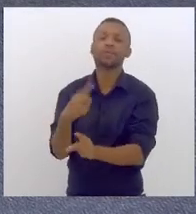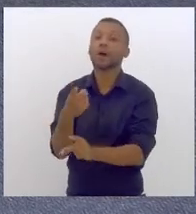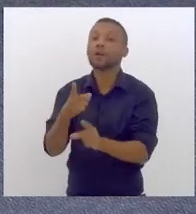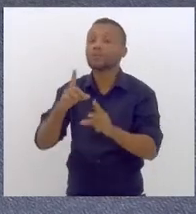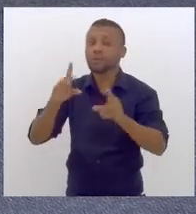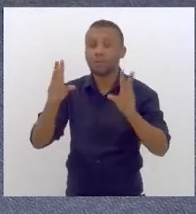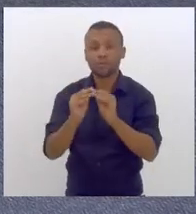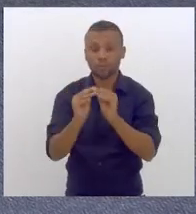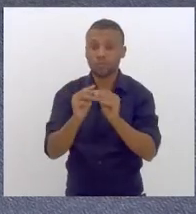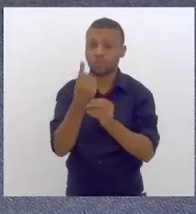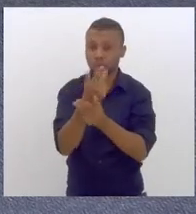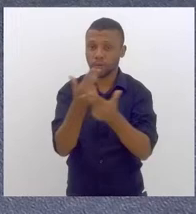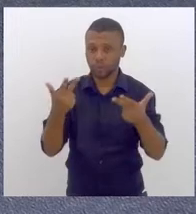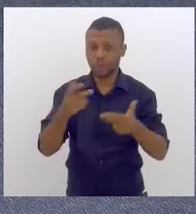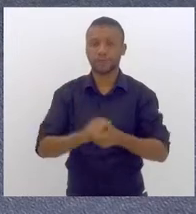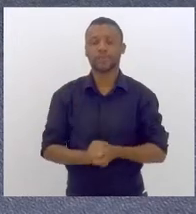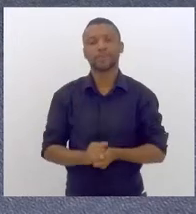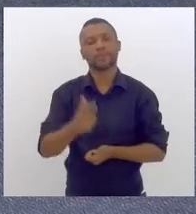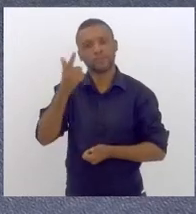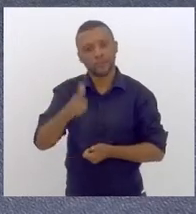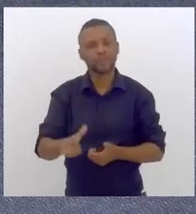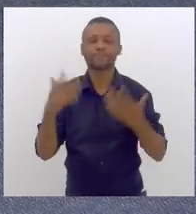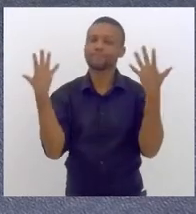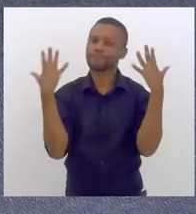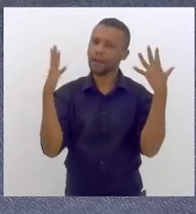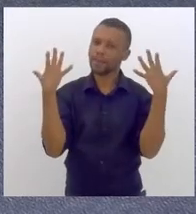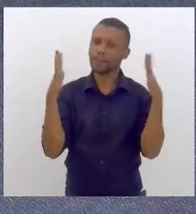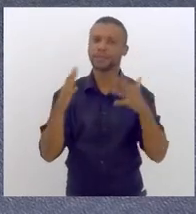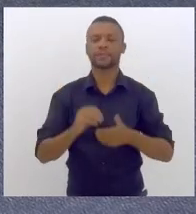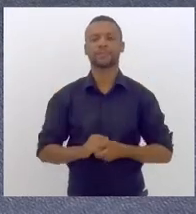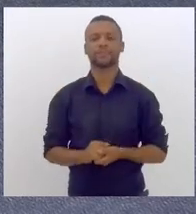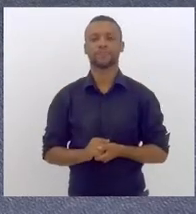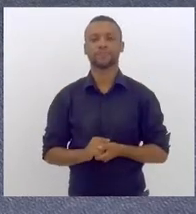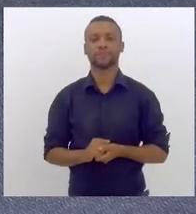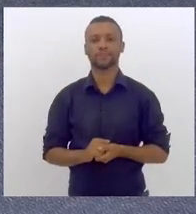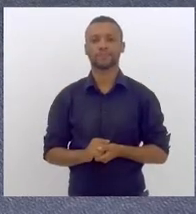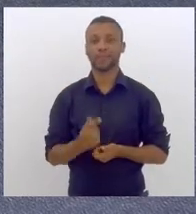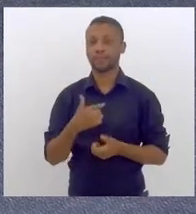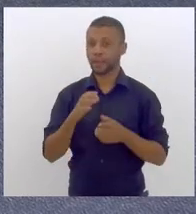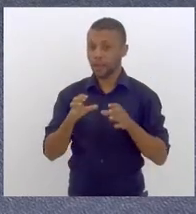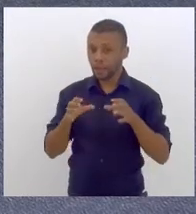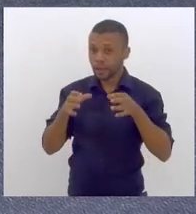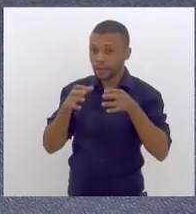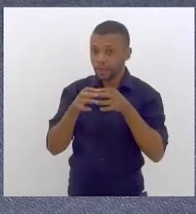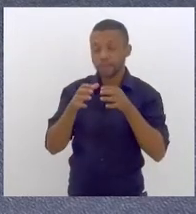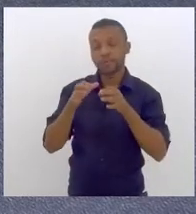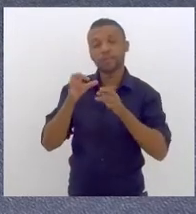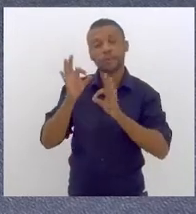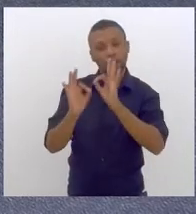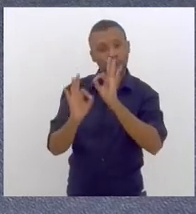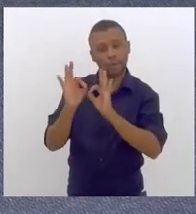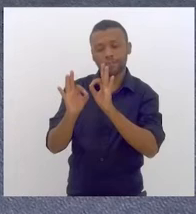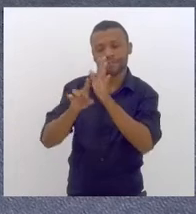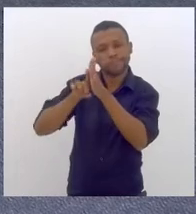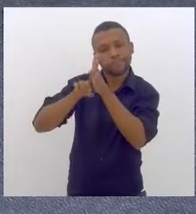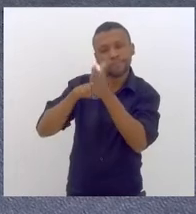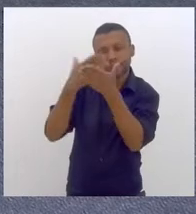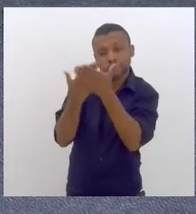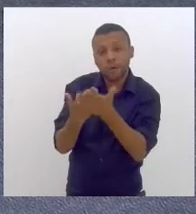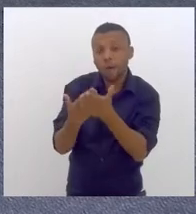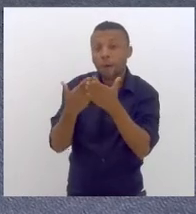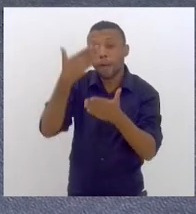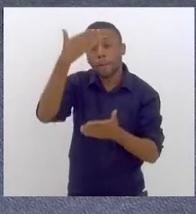seguinte, deputada Renata, e mais uma vez lhe parabenizando. A minha equipe fez um estudo mostrando que um